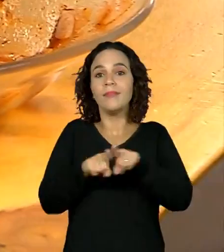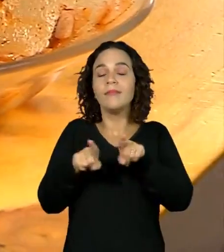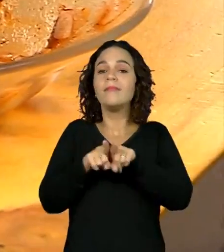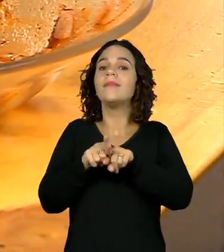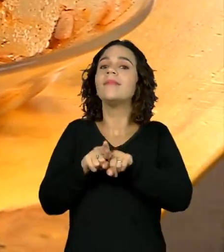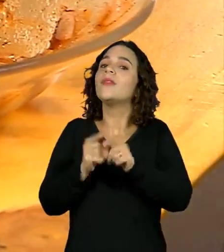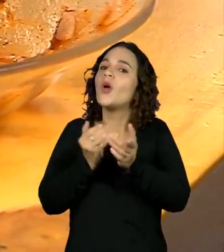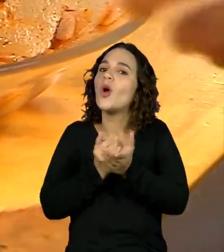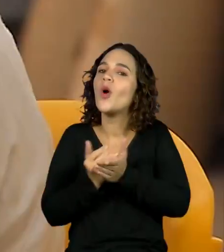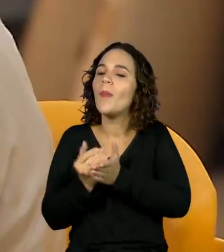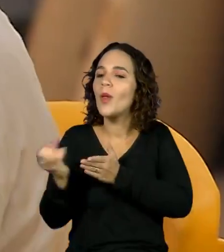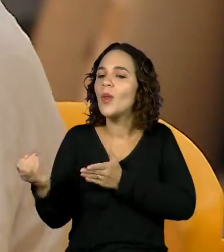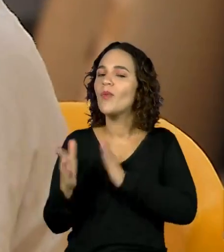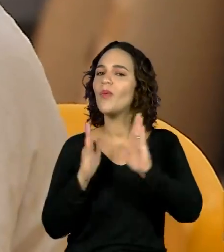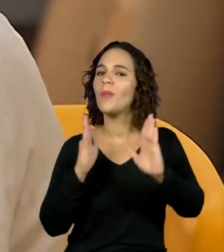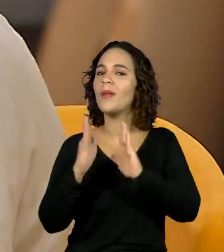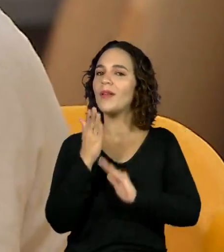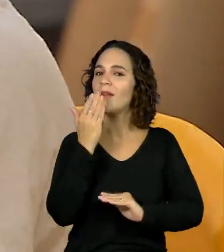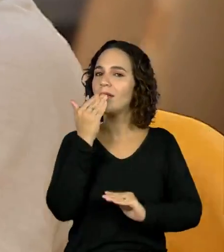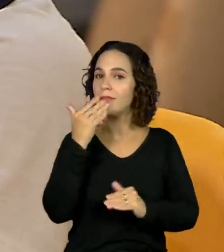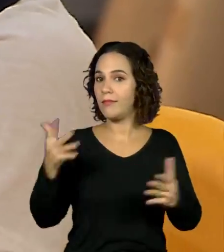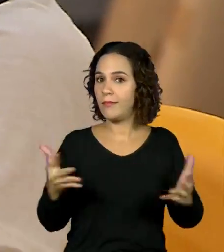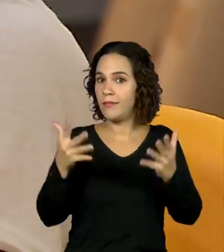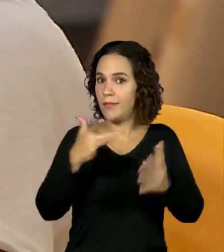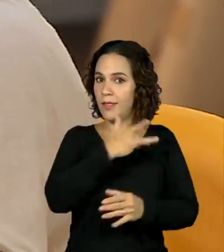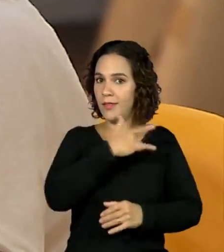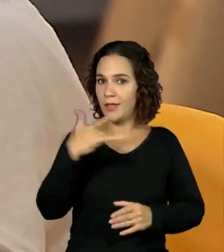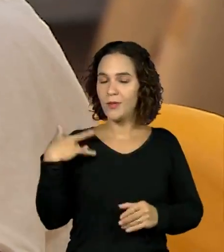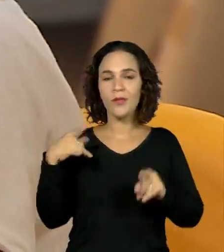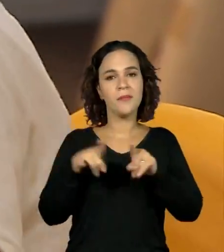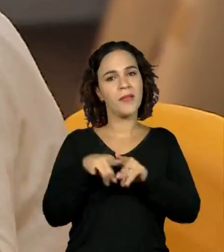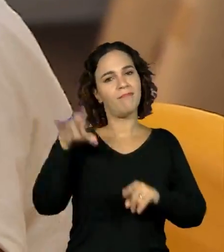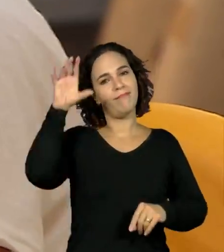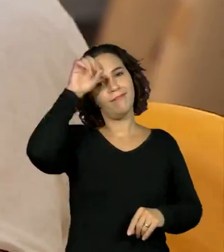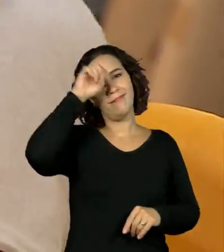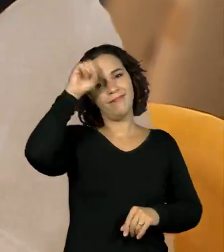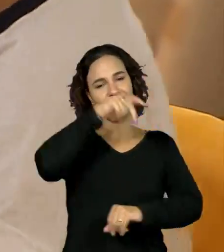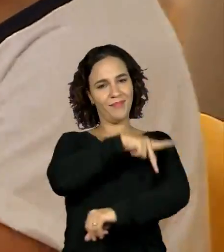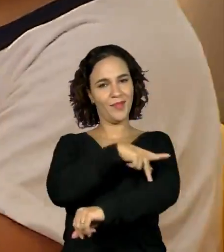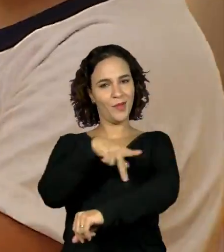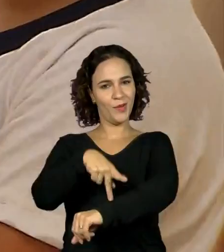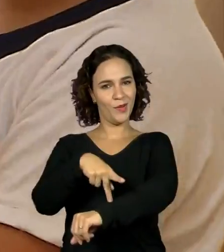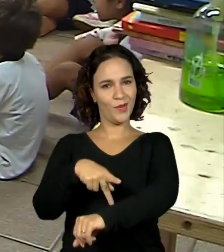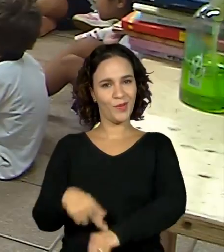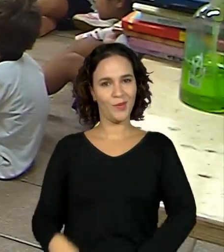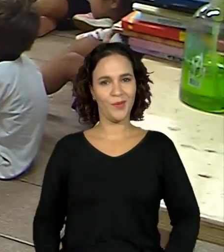novo ciclo alimentar, promovendo saúde e aprendizado pedagógico.